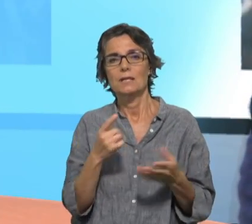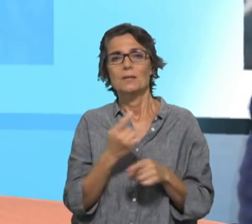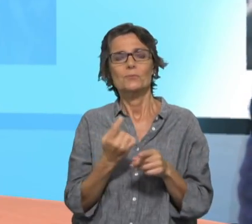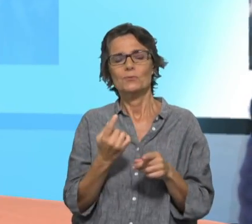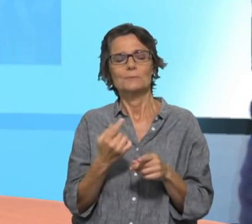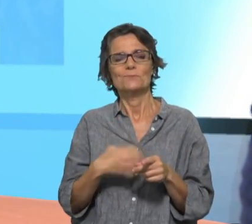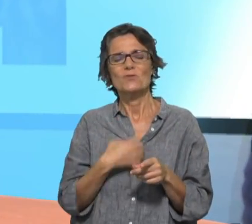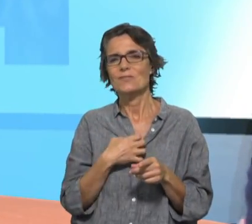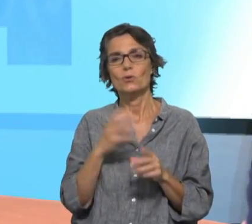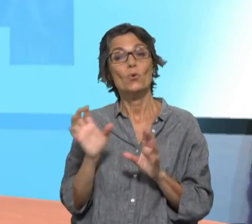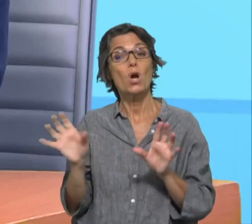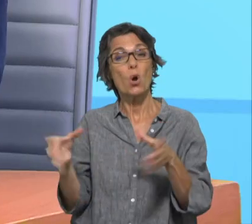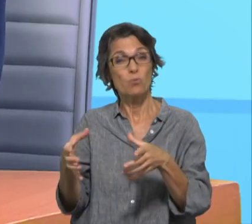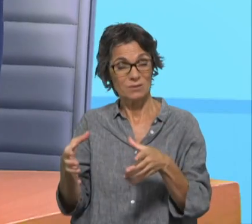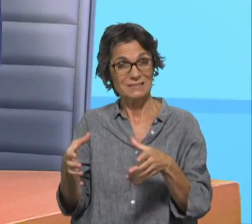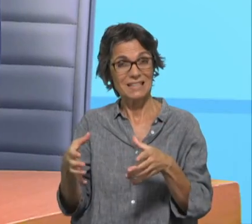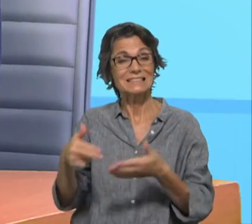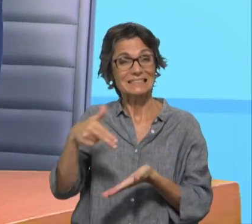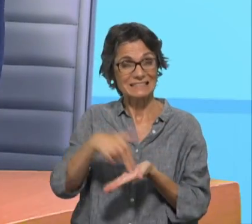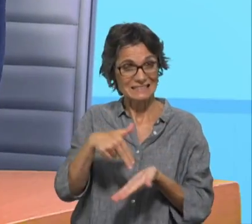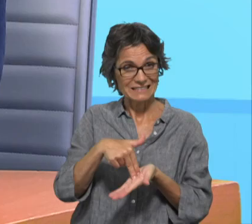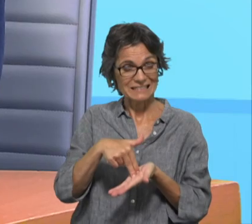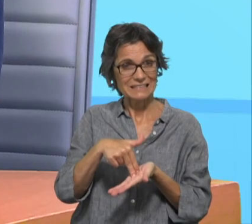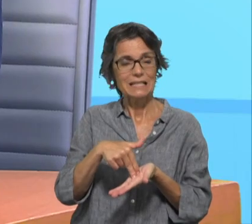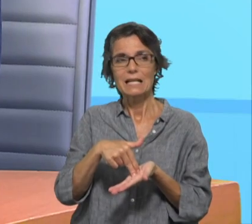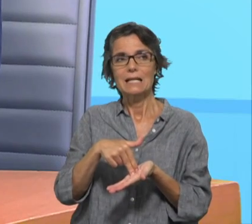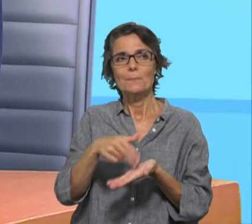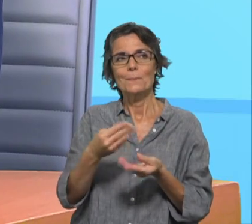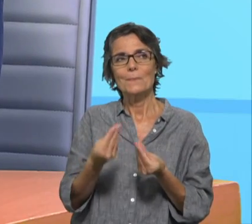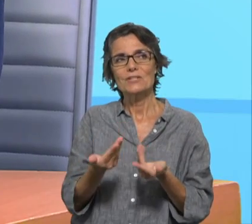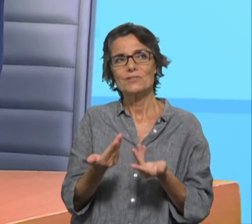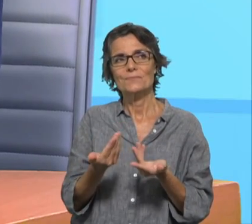que a comunidade está presente como assistente e não como participante,